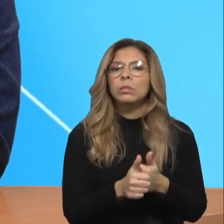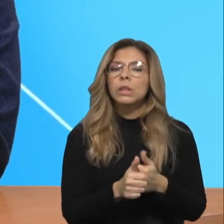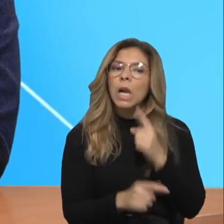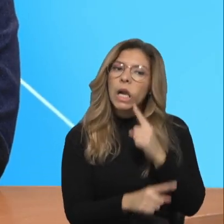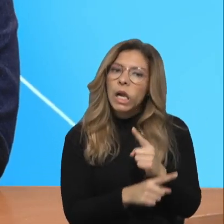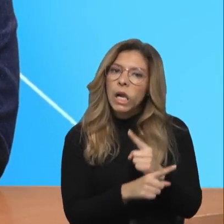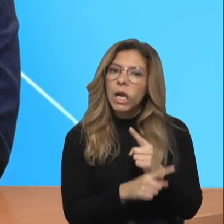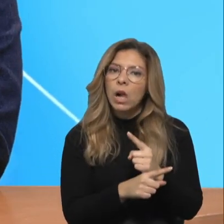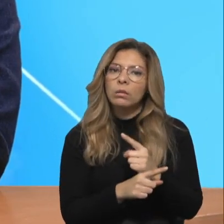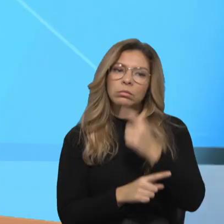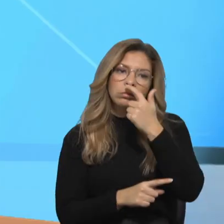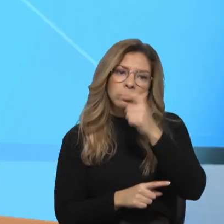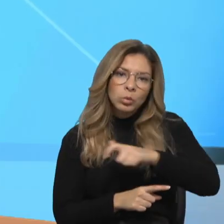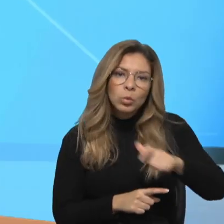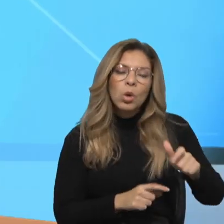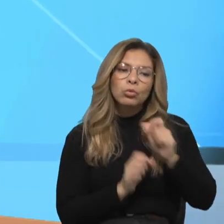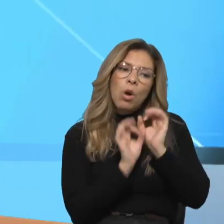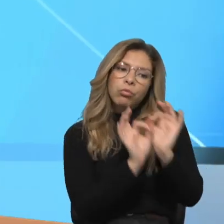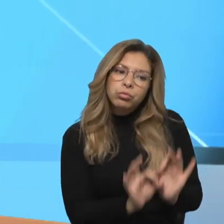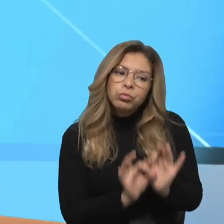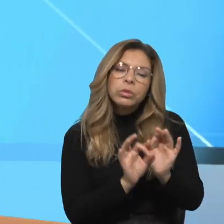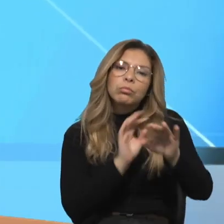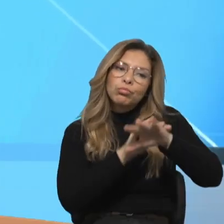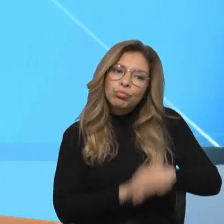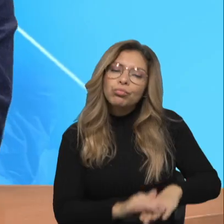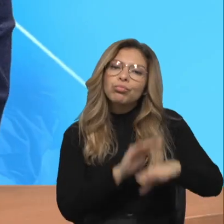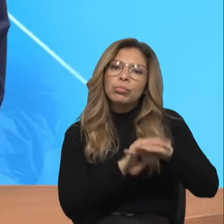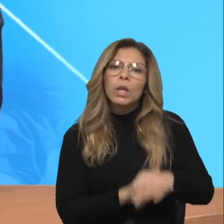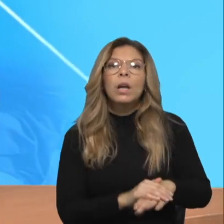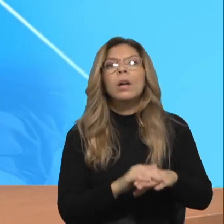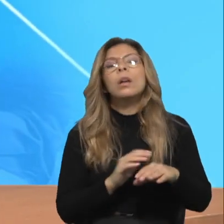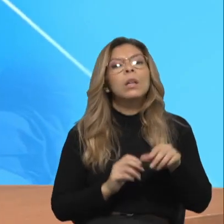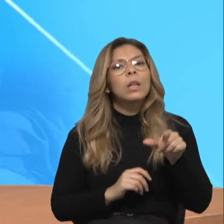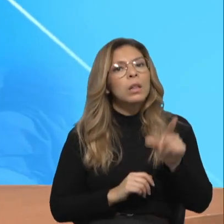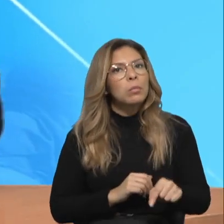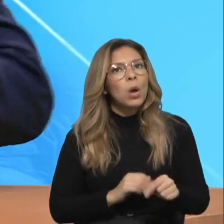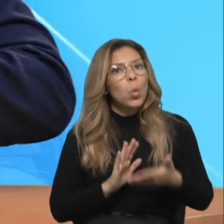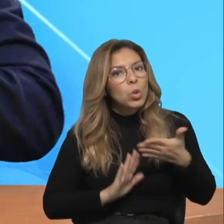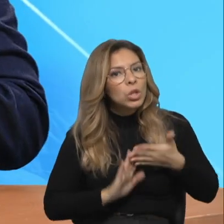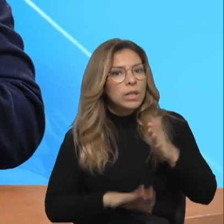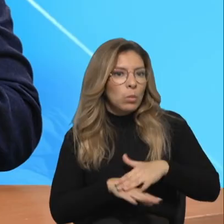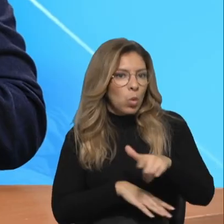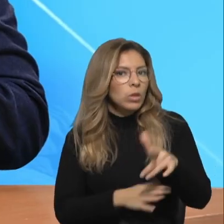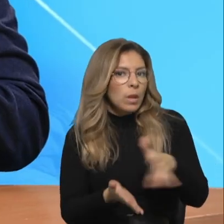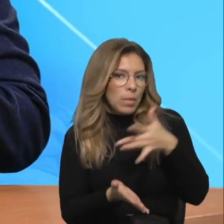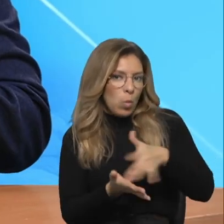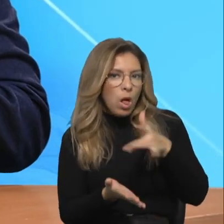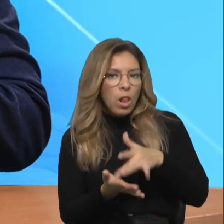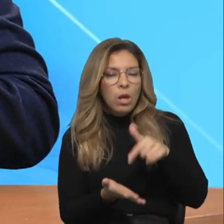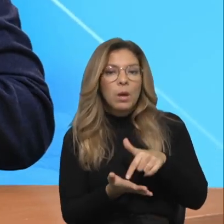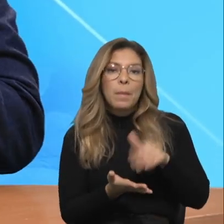dos direitos humanos, a questão do cuidado das pessoas, dos direitos. E o manual vem aí. O manual vem para aí trazendo